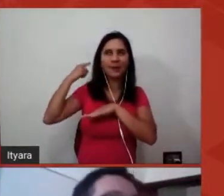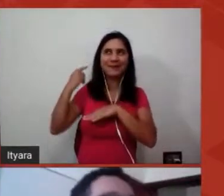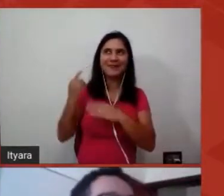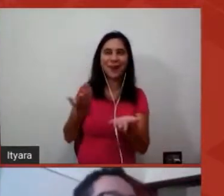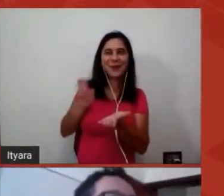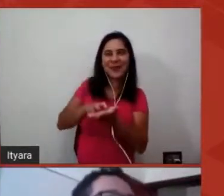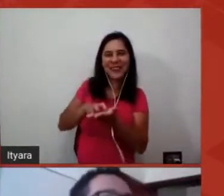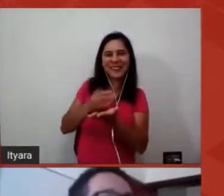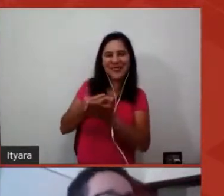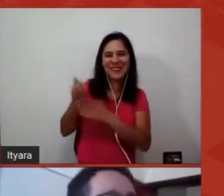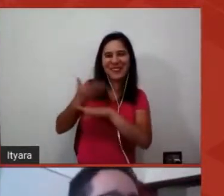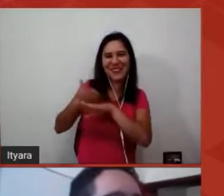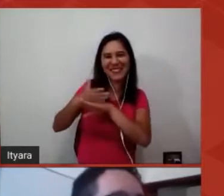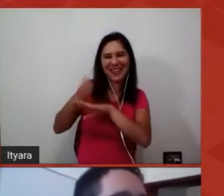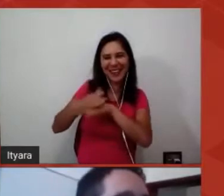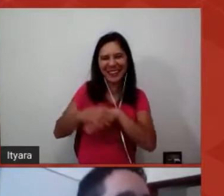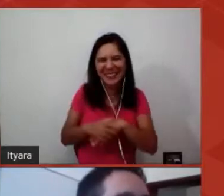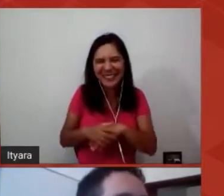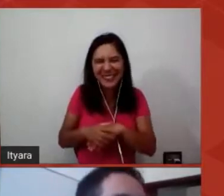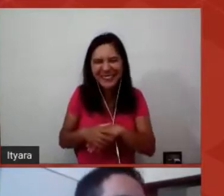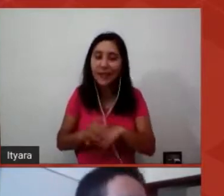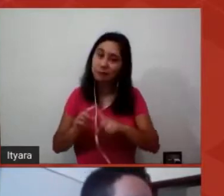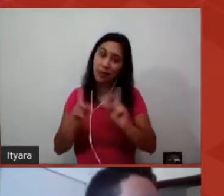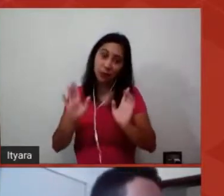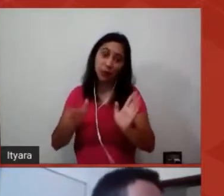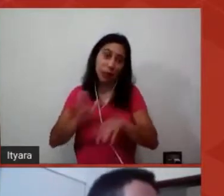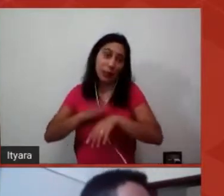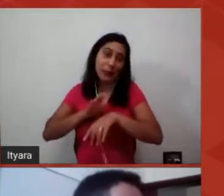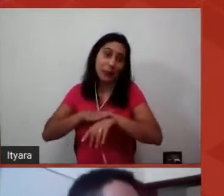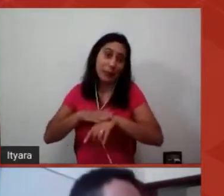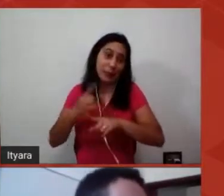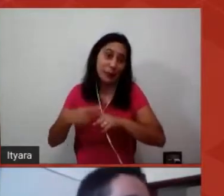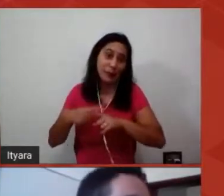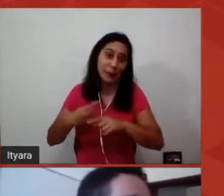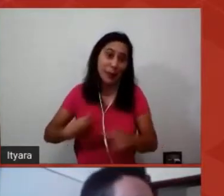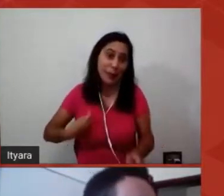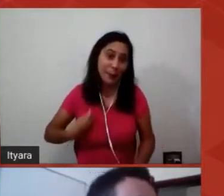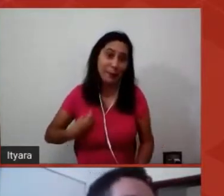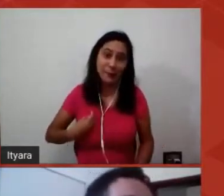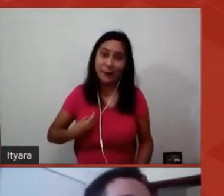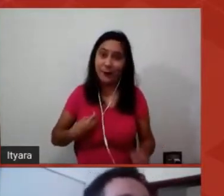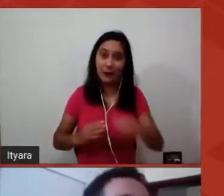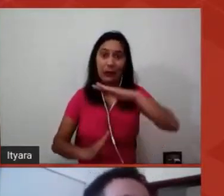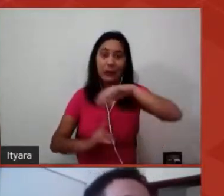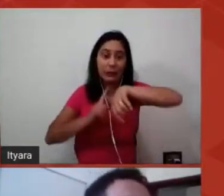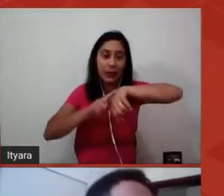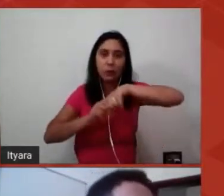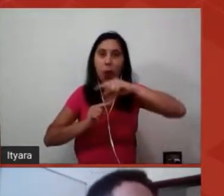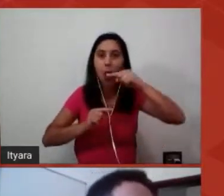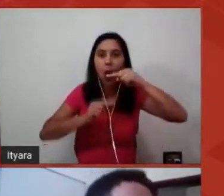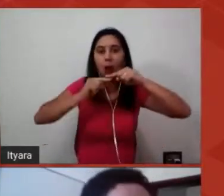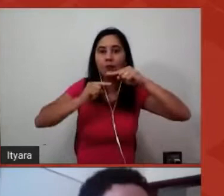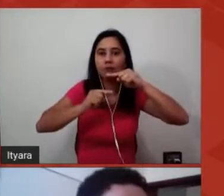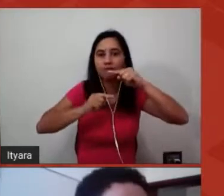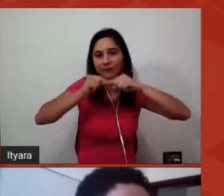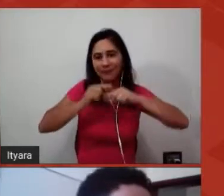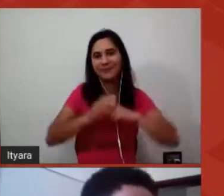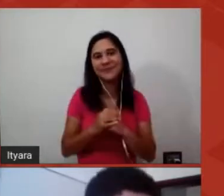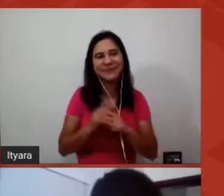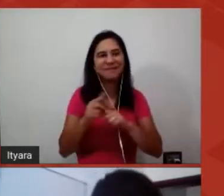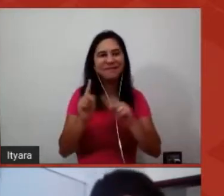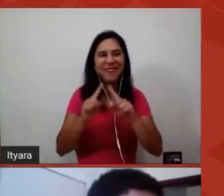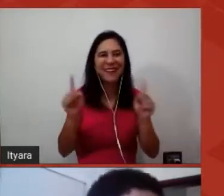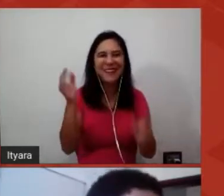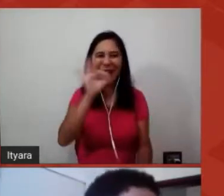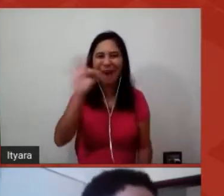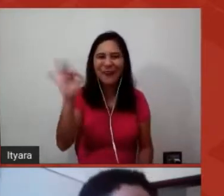manhã. Mas o que é bastante tempo, porque a vida é eterna e nosso tempo é curto. Mas foi ótimo,